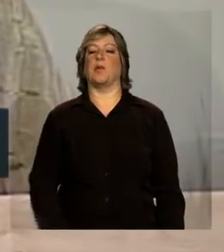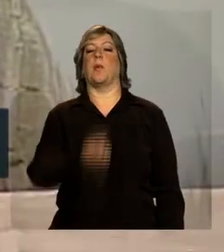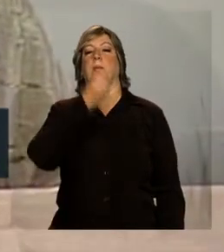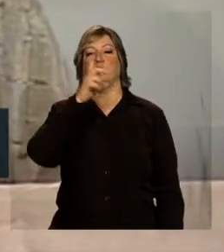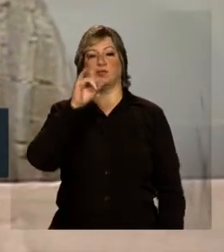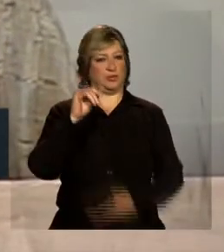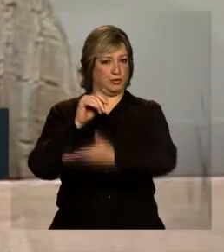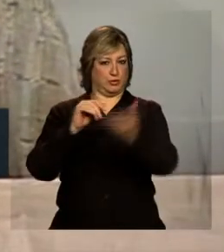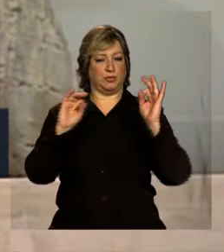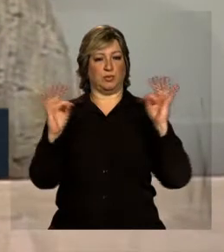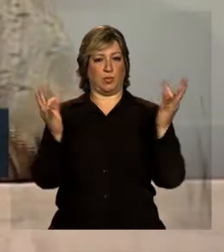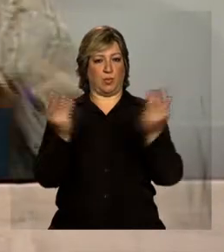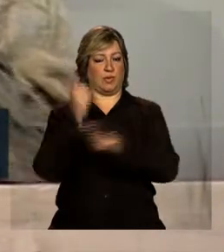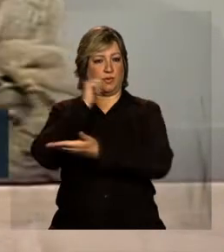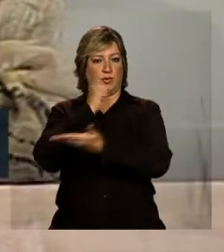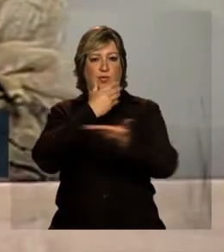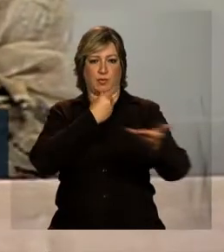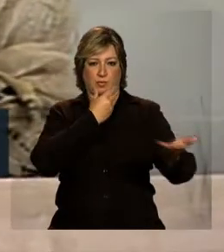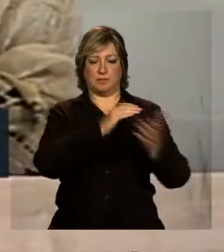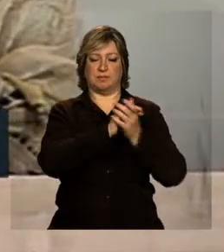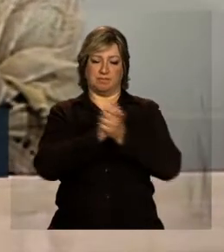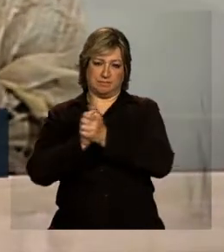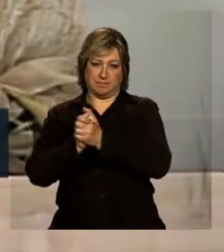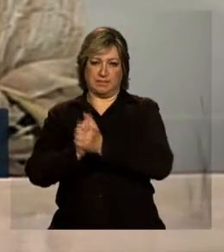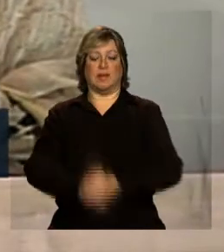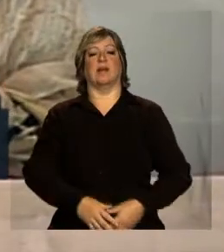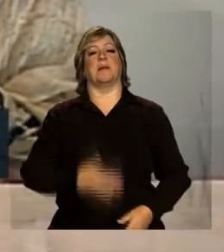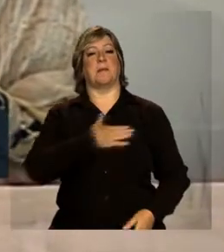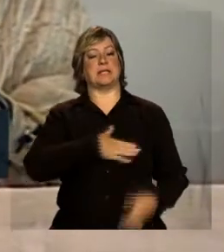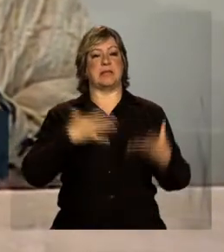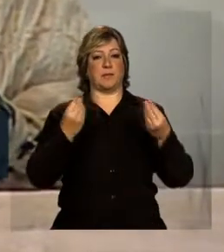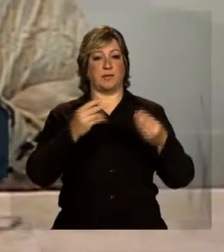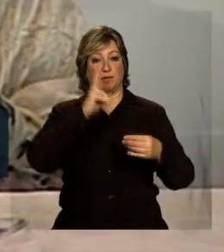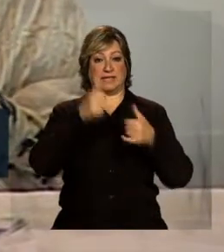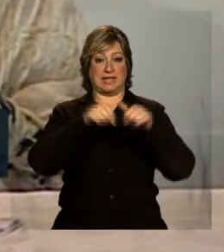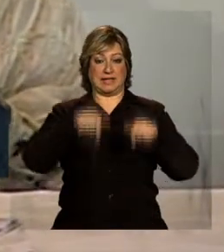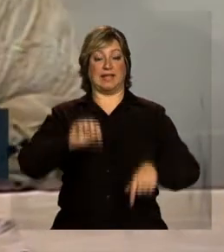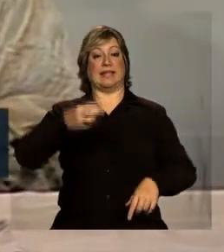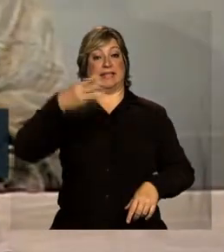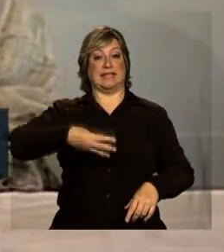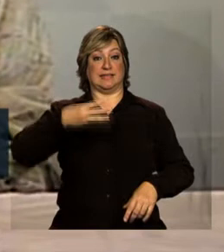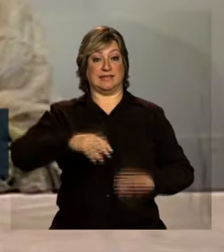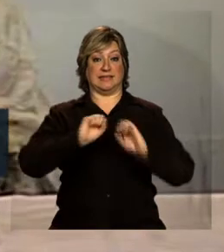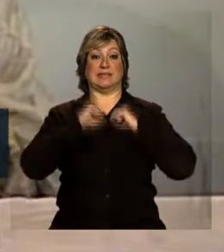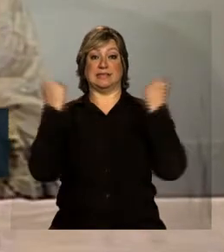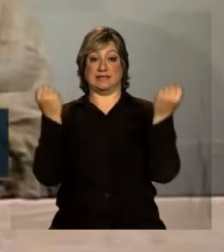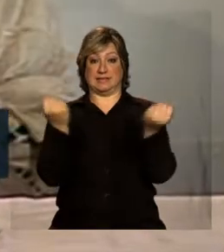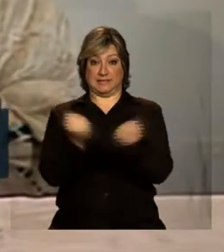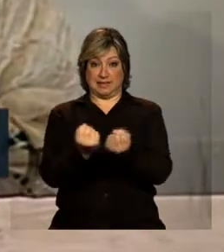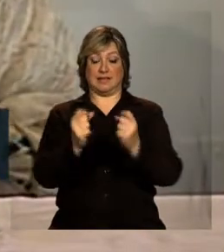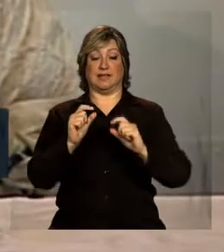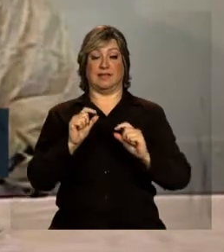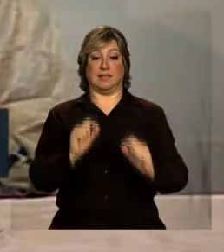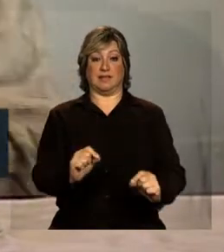Bom dia a todos e a todas. É um prazer muito grande estar aqui nessa terceira edição do